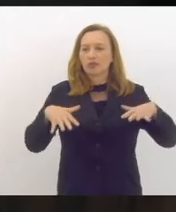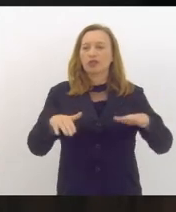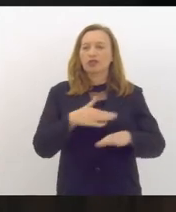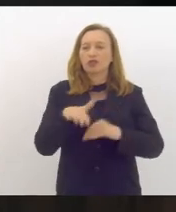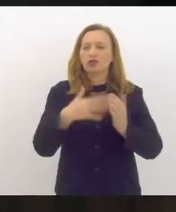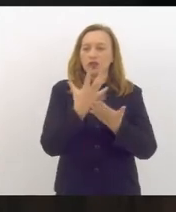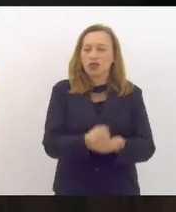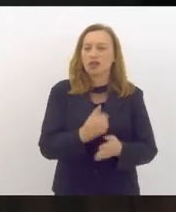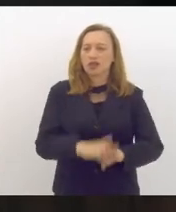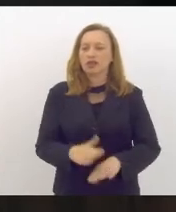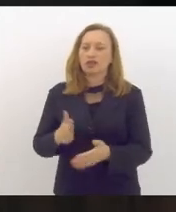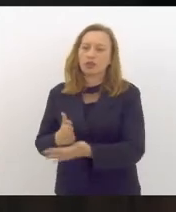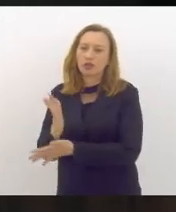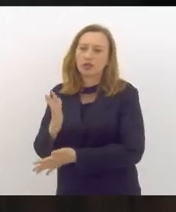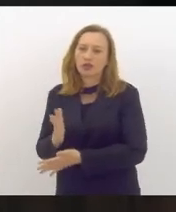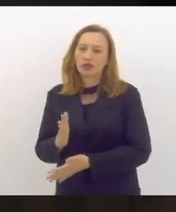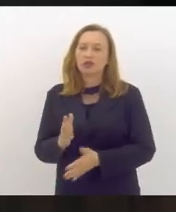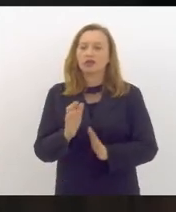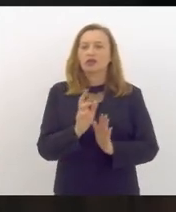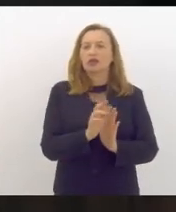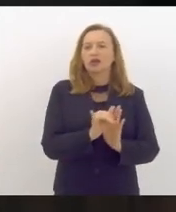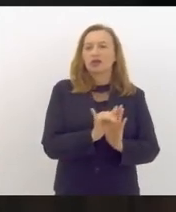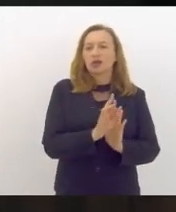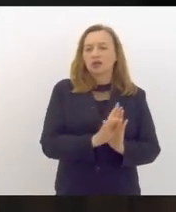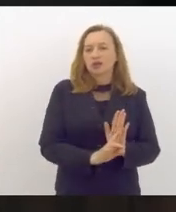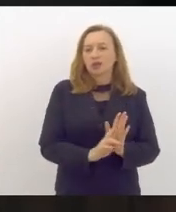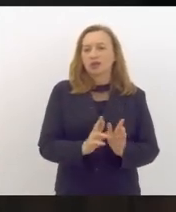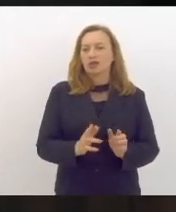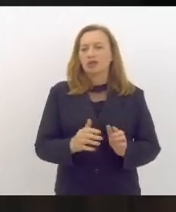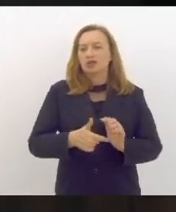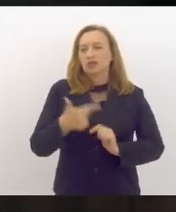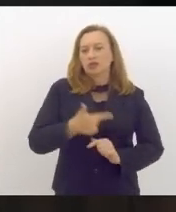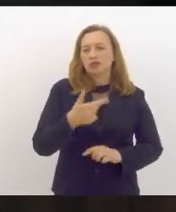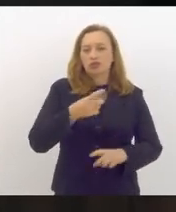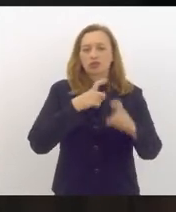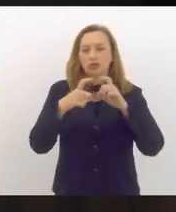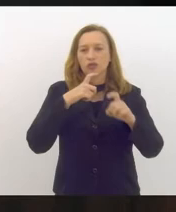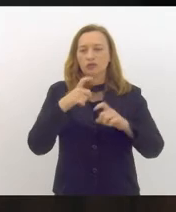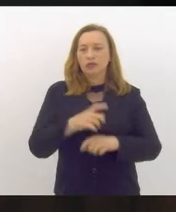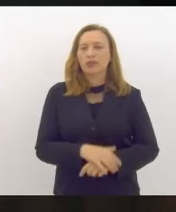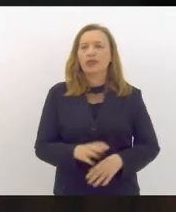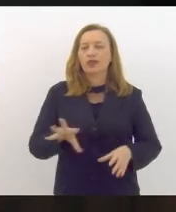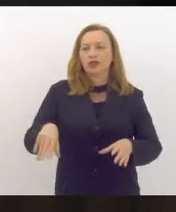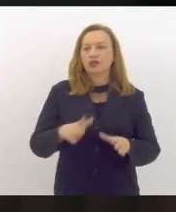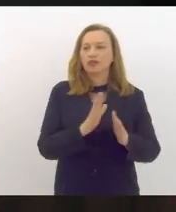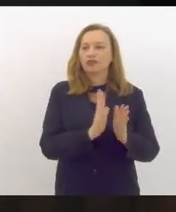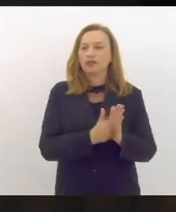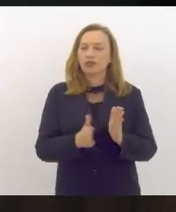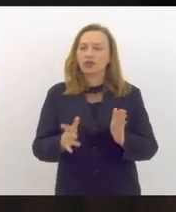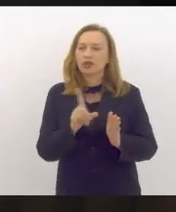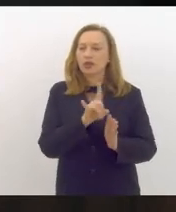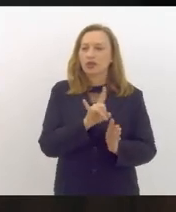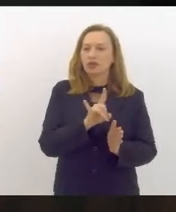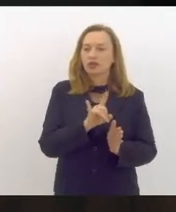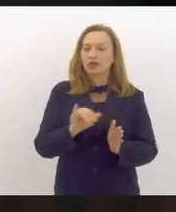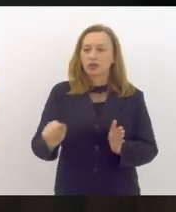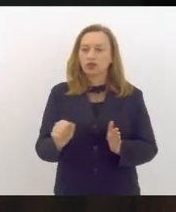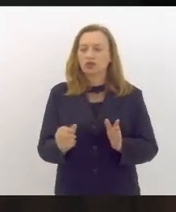que aprovam, permaneçam como estão, aprovados. Vai a redação do vencido para a segunda discussão. Incluídos na ordem do dia, de acordo com o